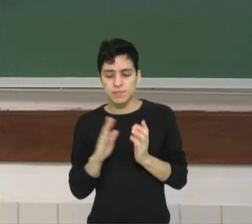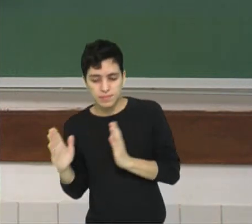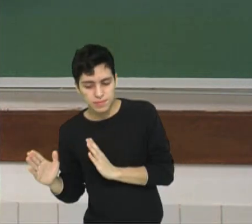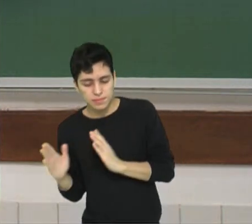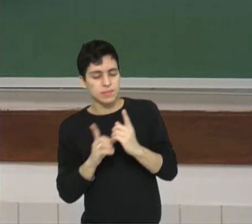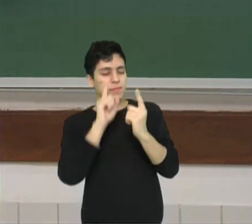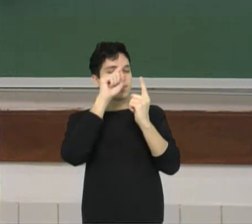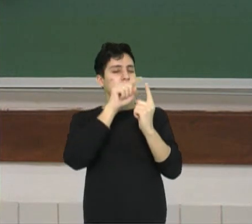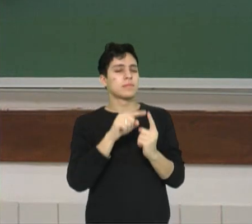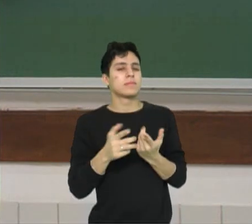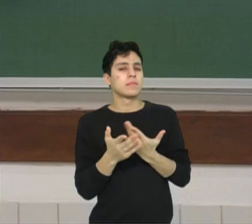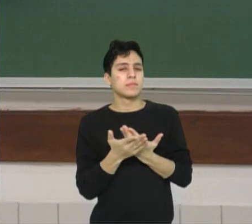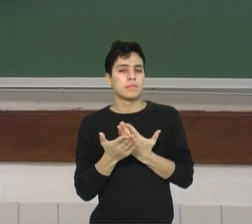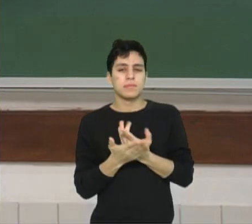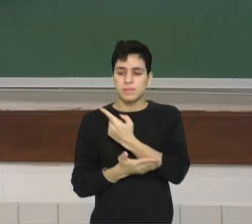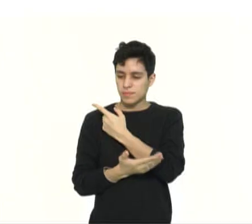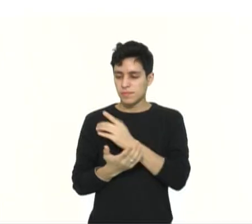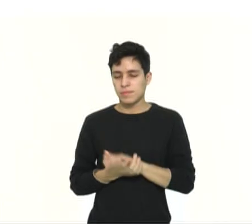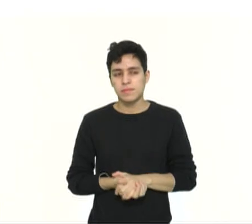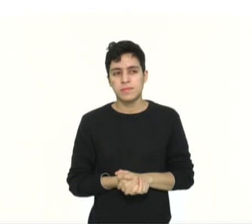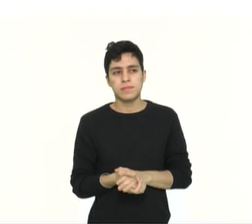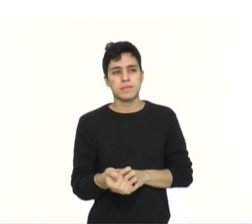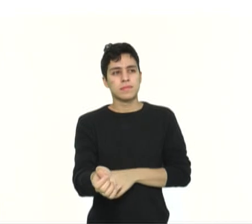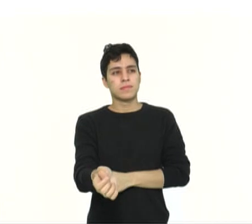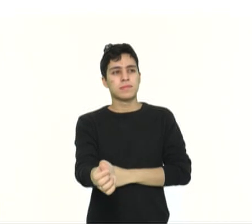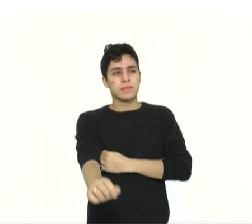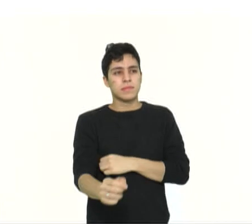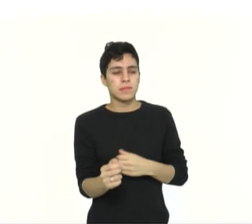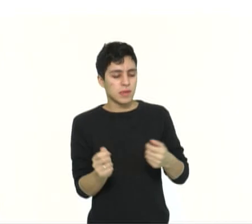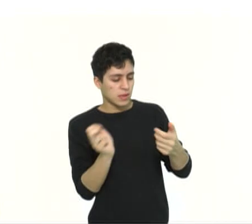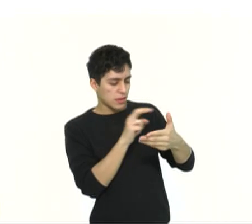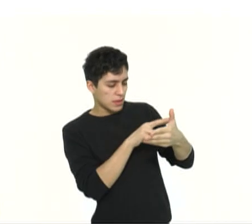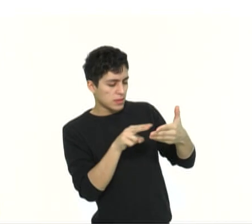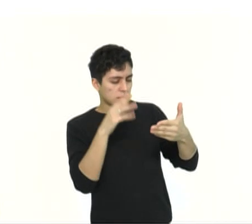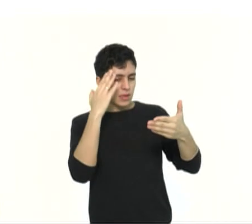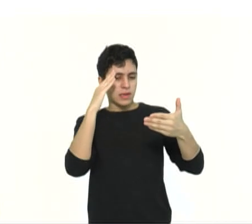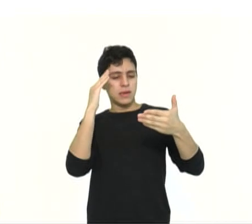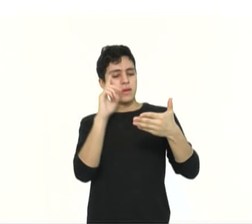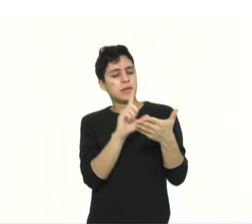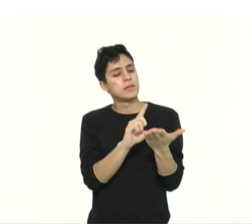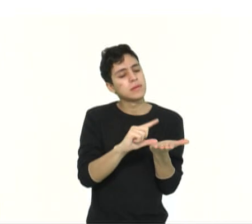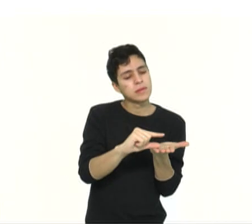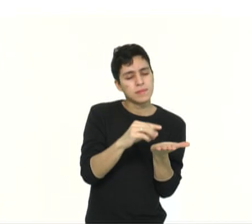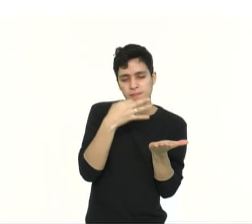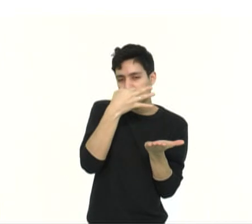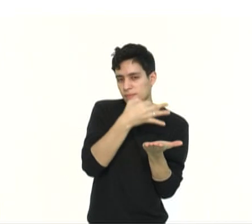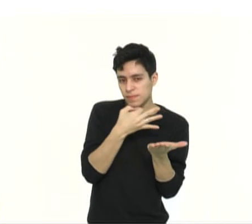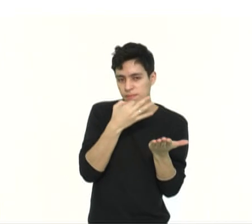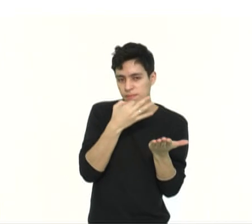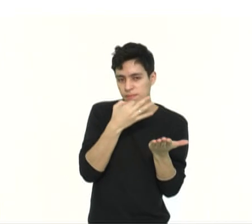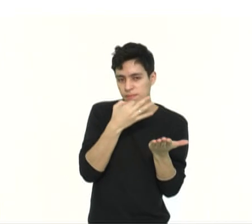recados. Lembre-se, se você utiliza o Google Classroom para realizar os seus estudos, a atividade obrigatória ainda está